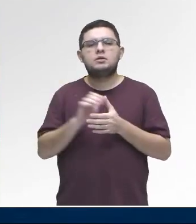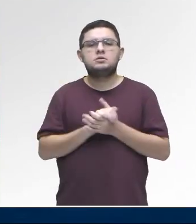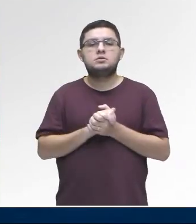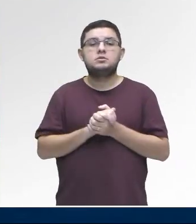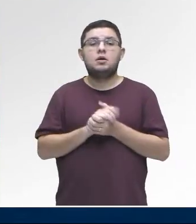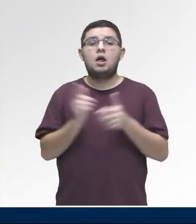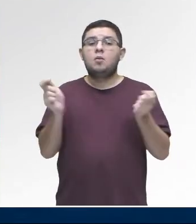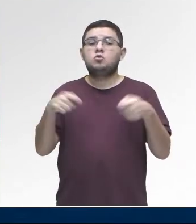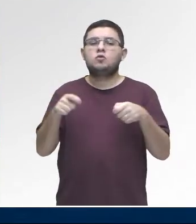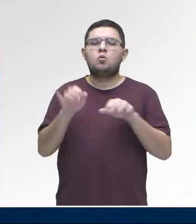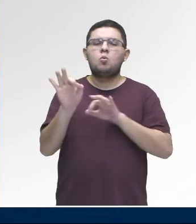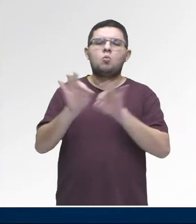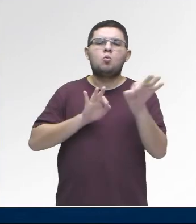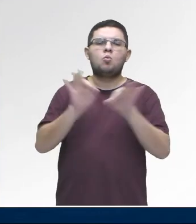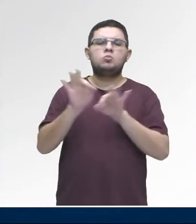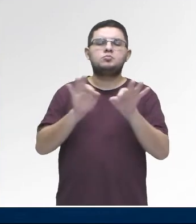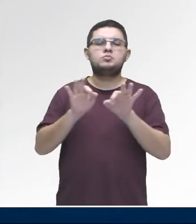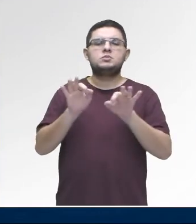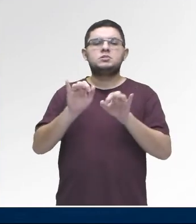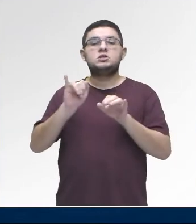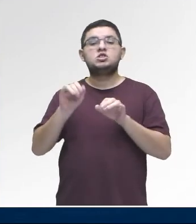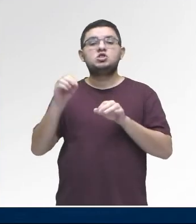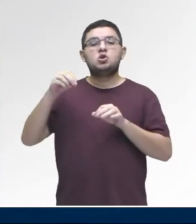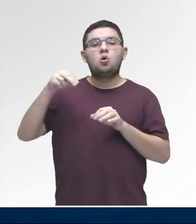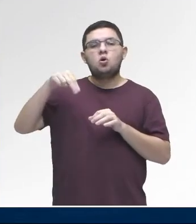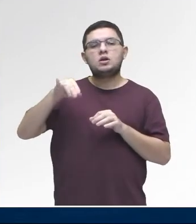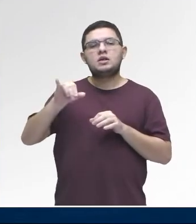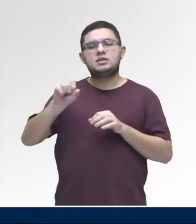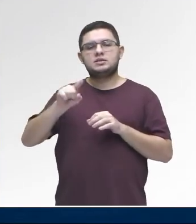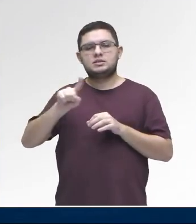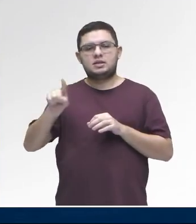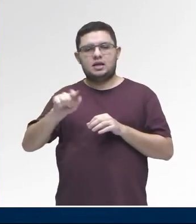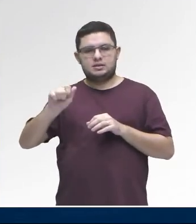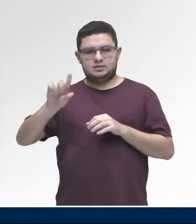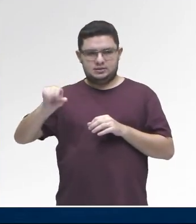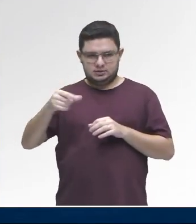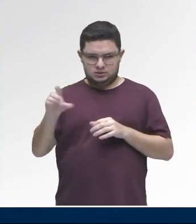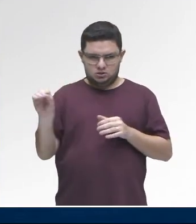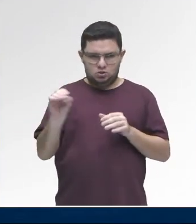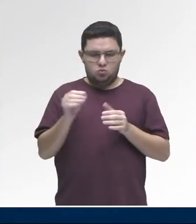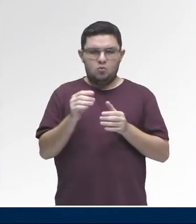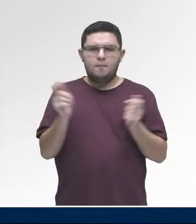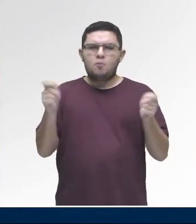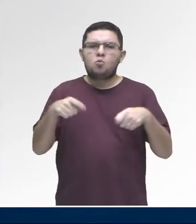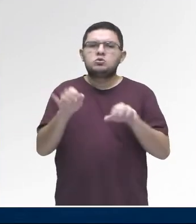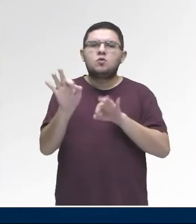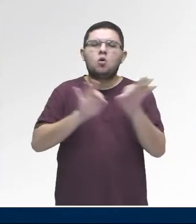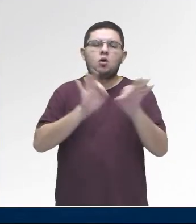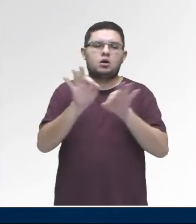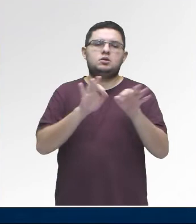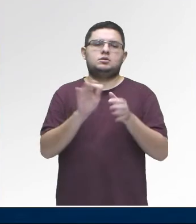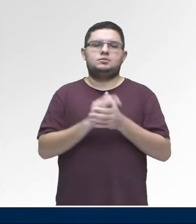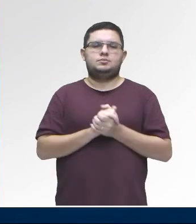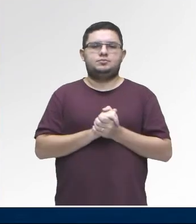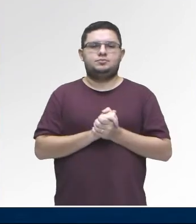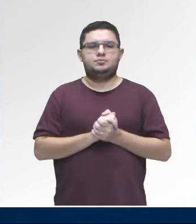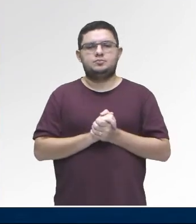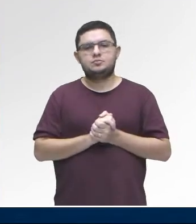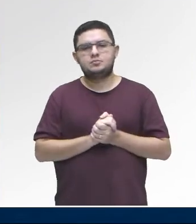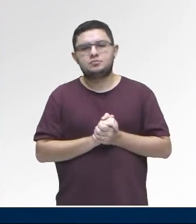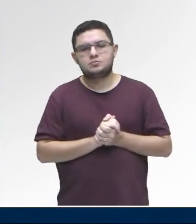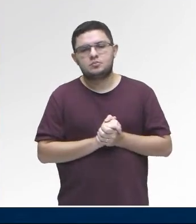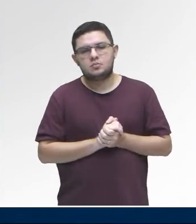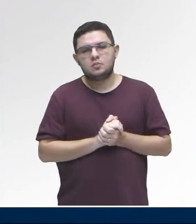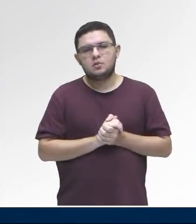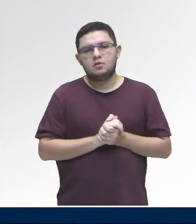ionização. É isso que nós vamos fazer agora. Então, observem vocês, né,